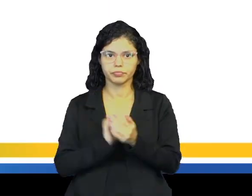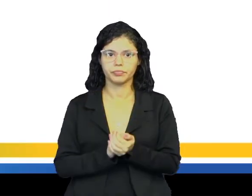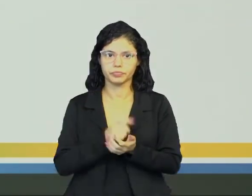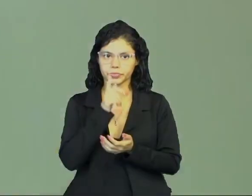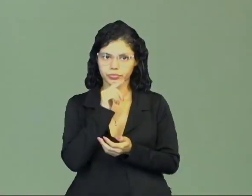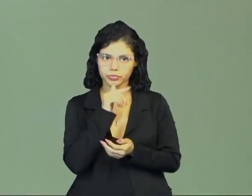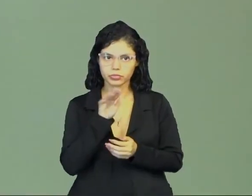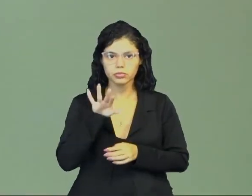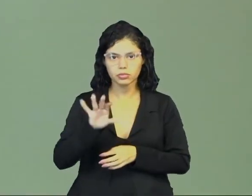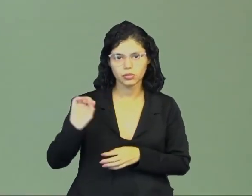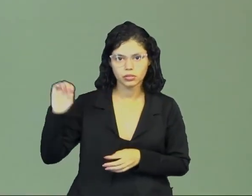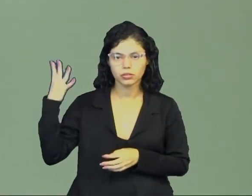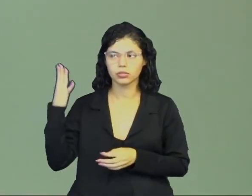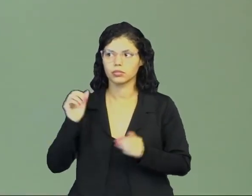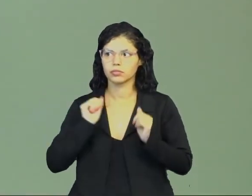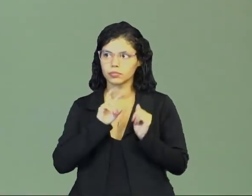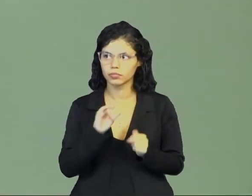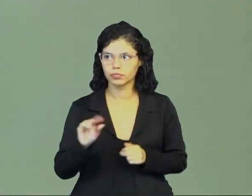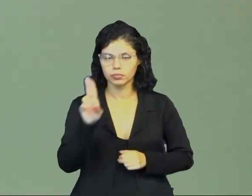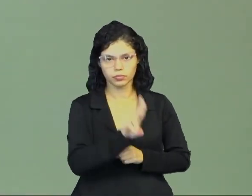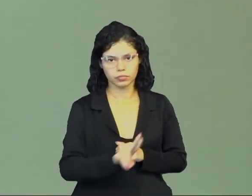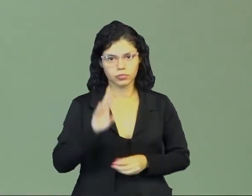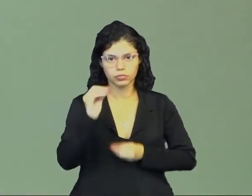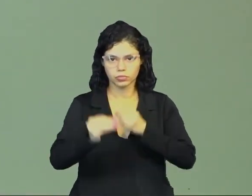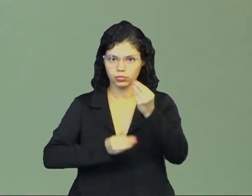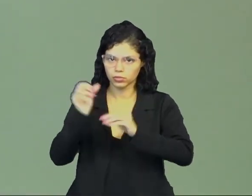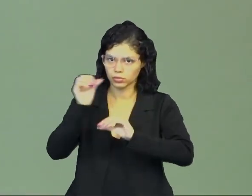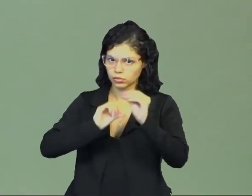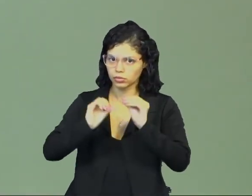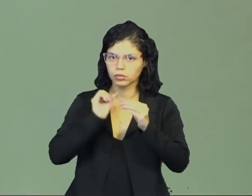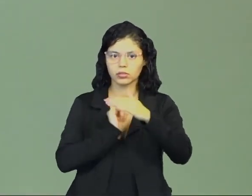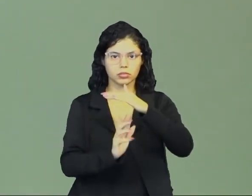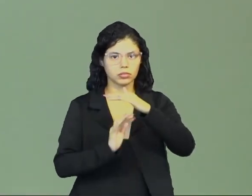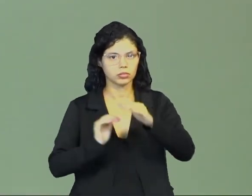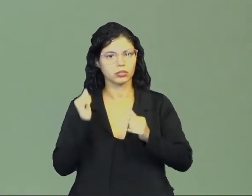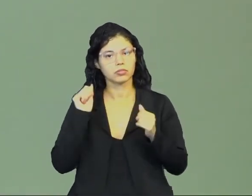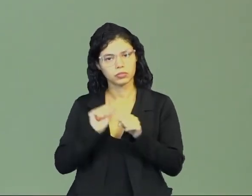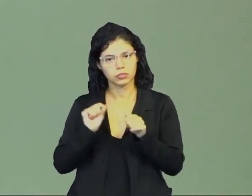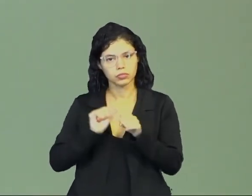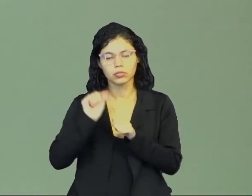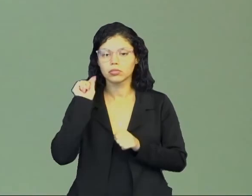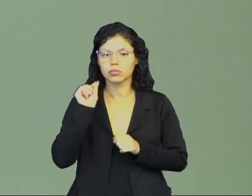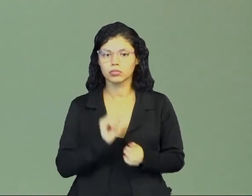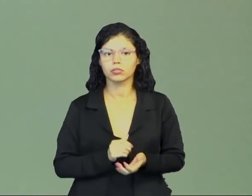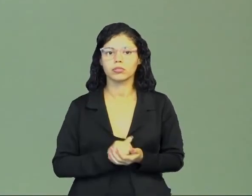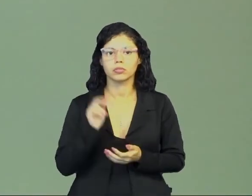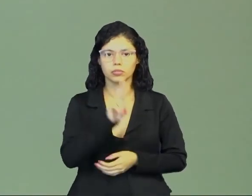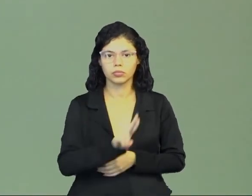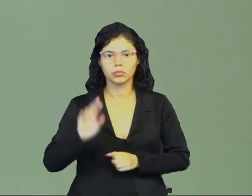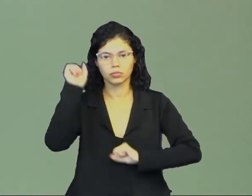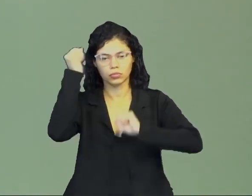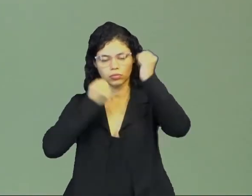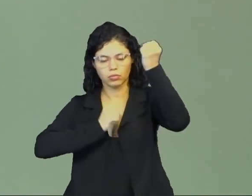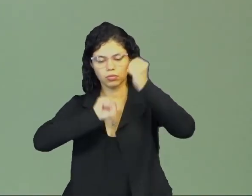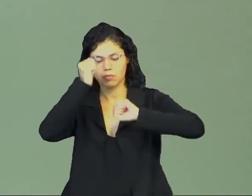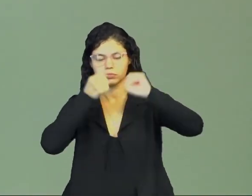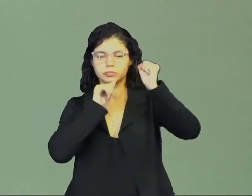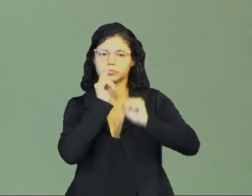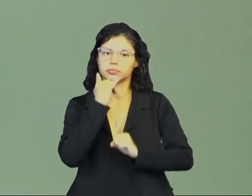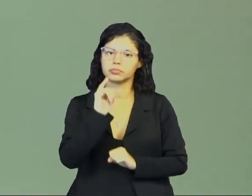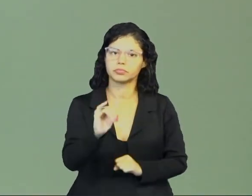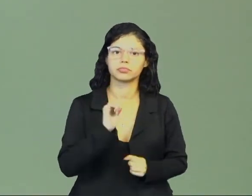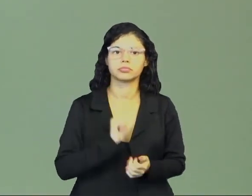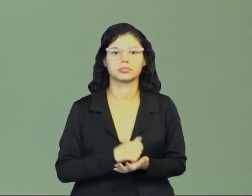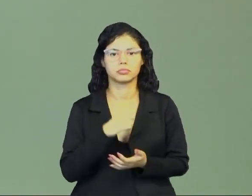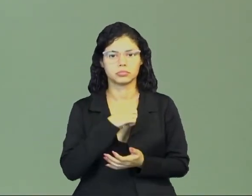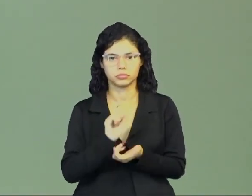que a água, nesse caso, ela vai ser usada como transporte aí para poder fazer com que, por exemplo, na usina hidrelétrica, forneça